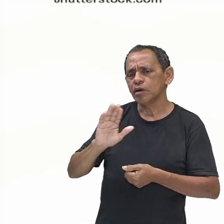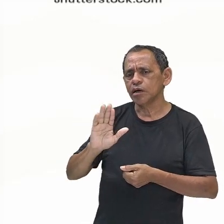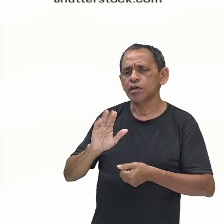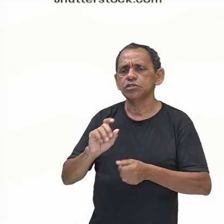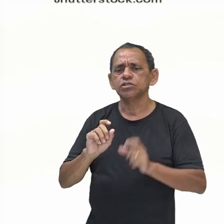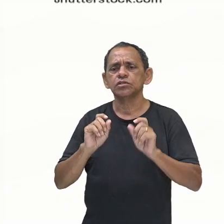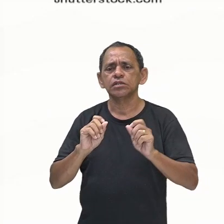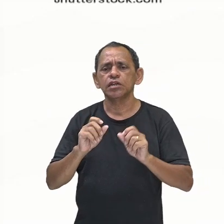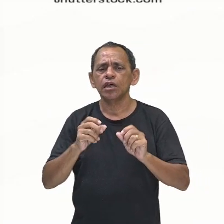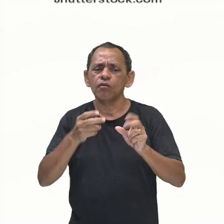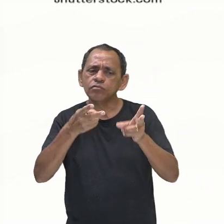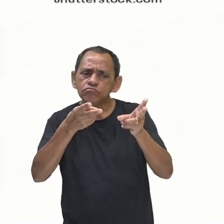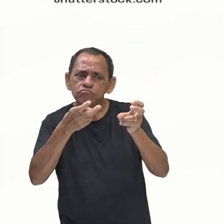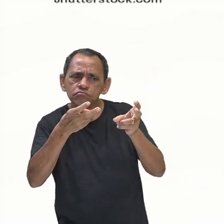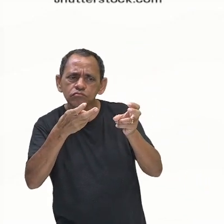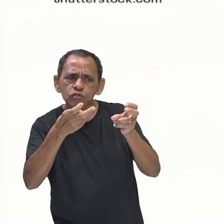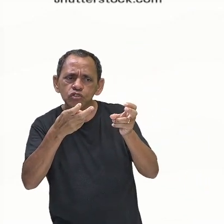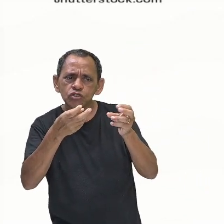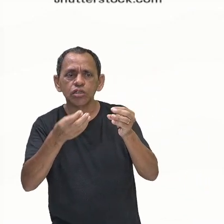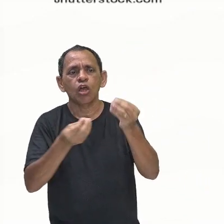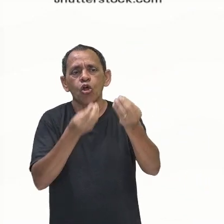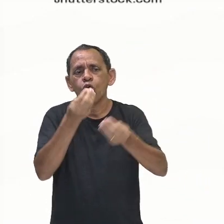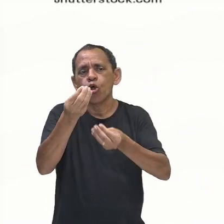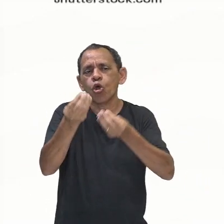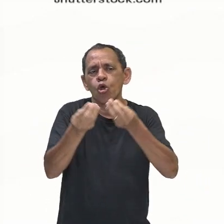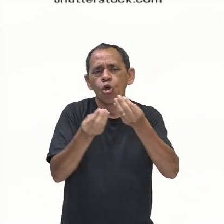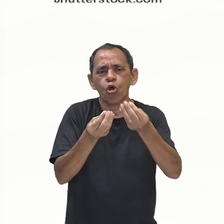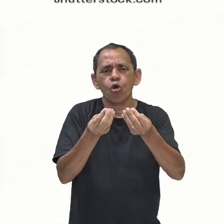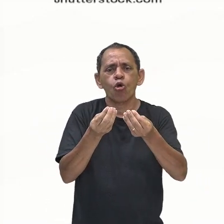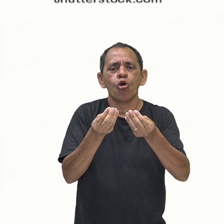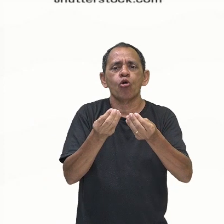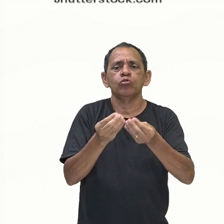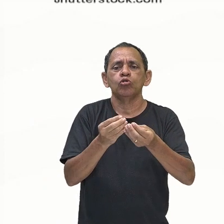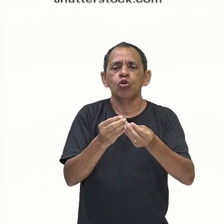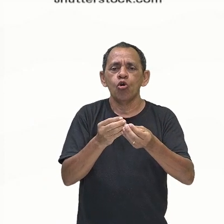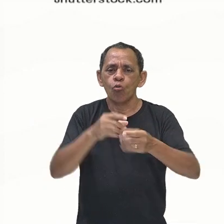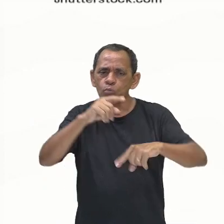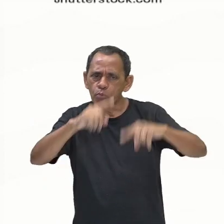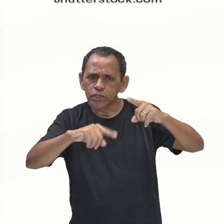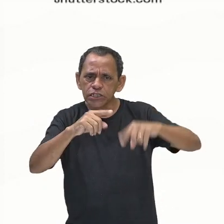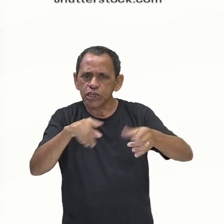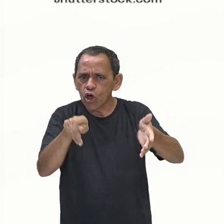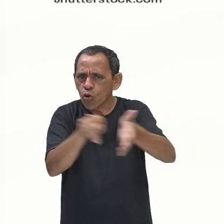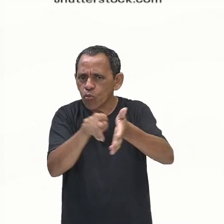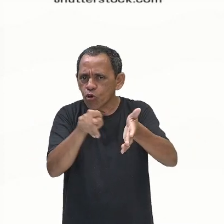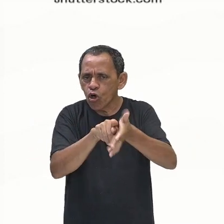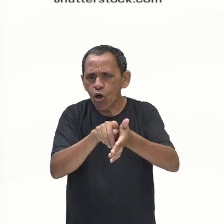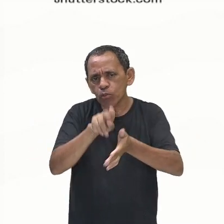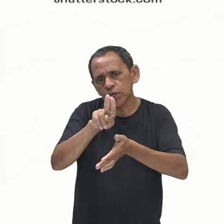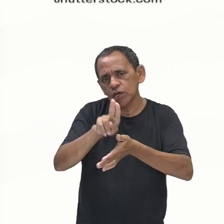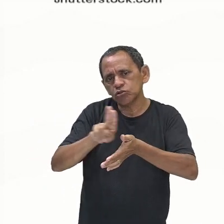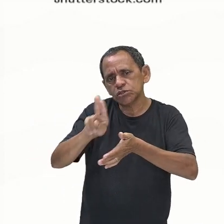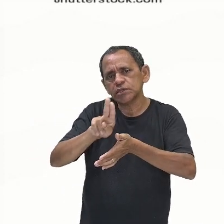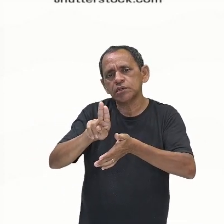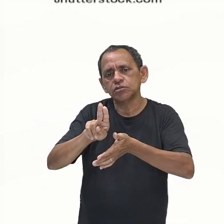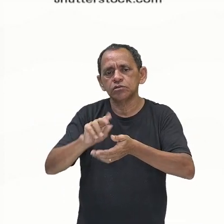verificar a gama de aplicações, né? Então, por exemplo, na aviação geral e